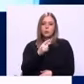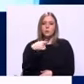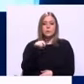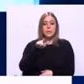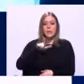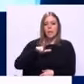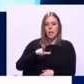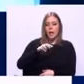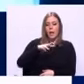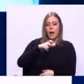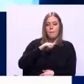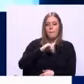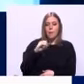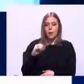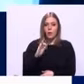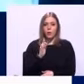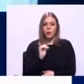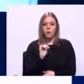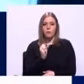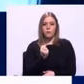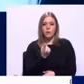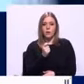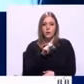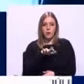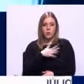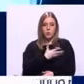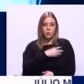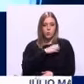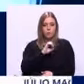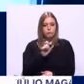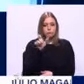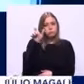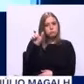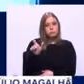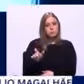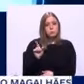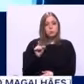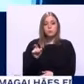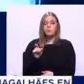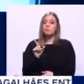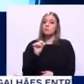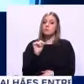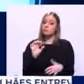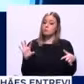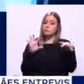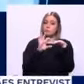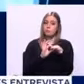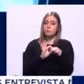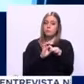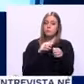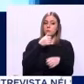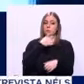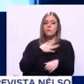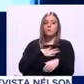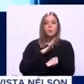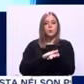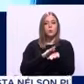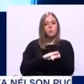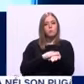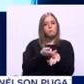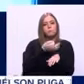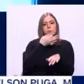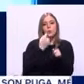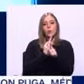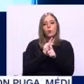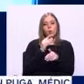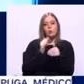Mário Figueiredo, que curiosamente até é uma figura que também foi associada ao Benfica, na sequência de revelações que aconteceram